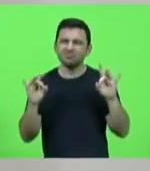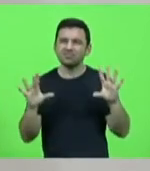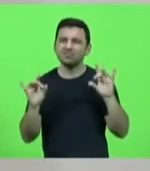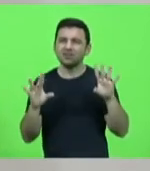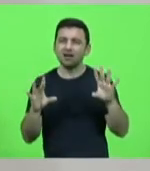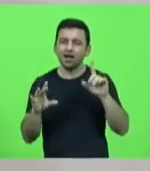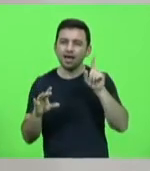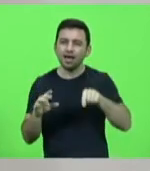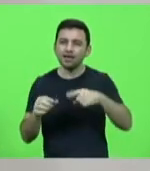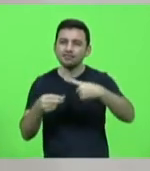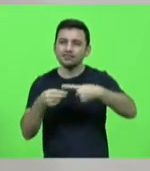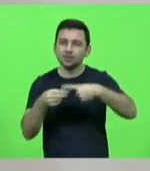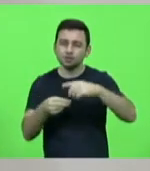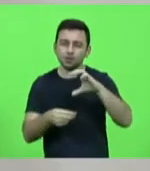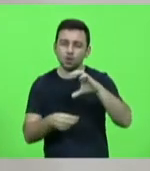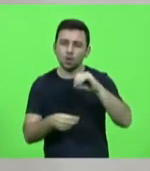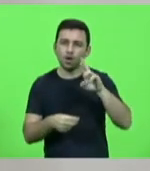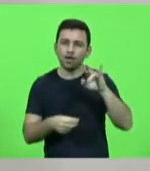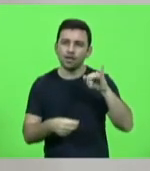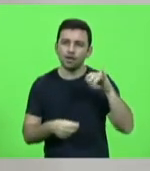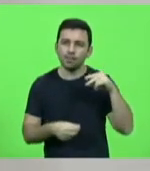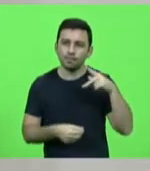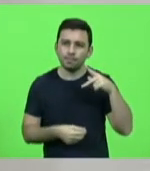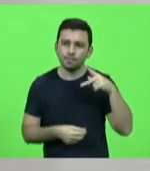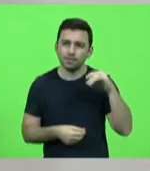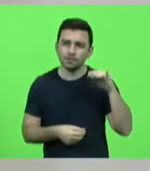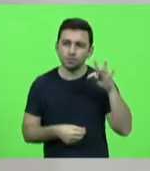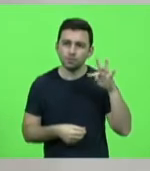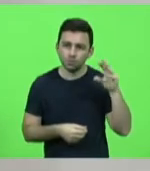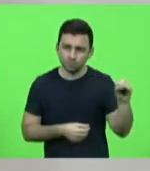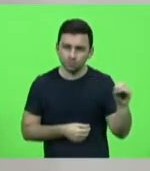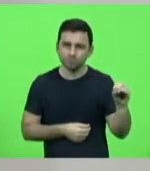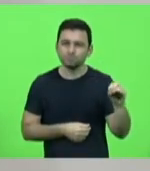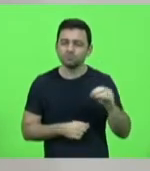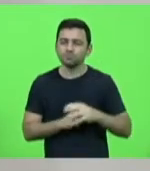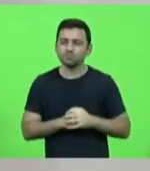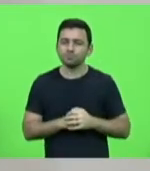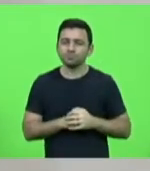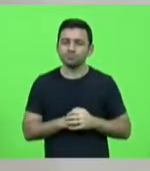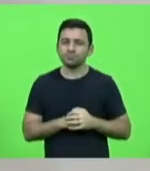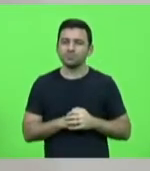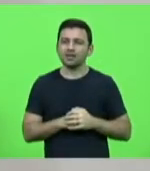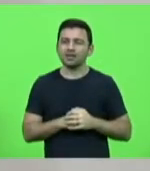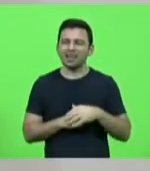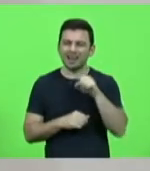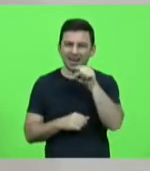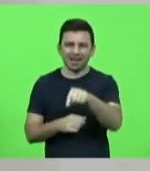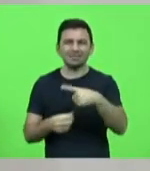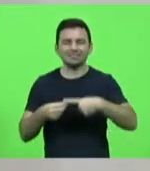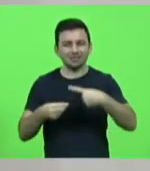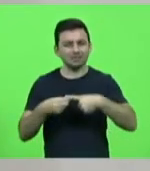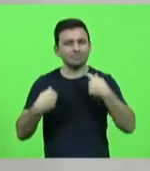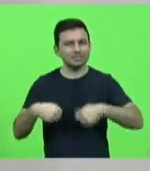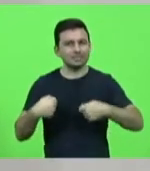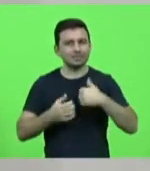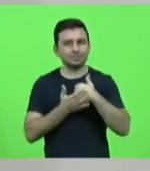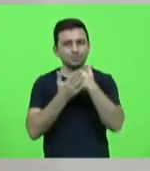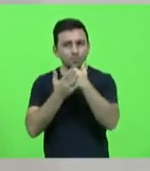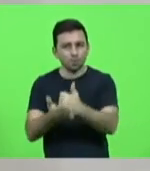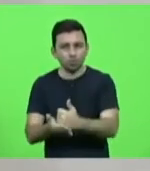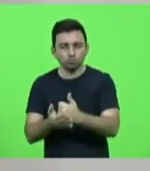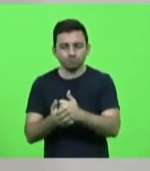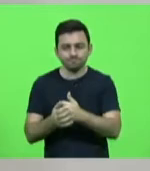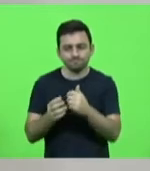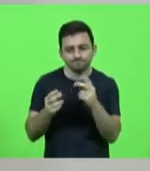a cidade de Correia Pinto, uma cidade que precisa muito do nosso apoio e do nosso olhar mais sensível e